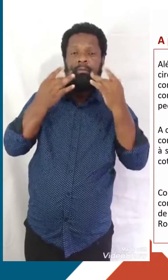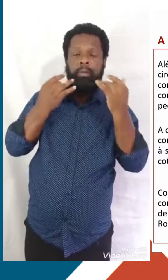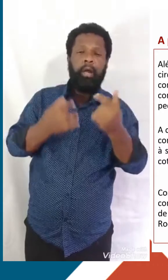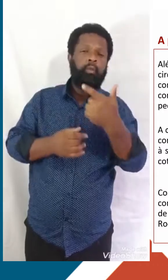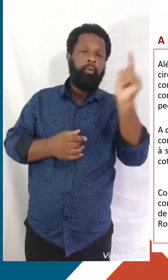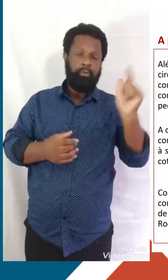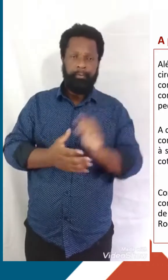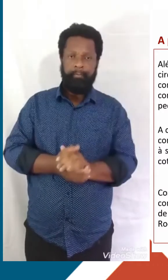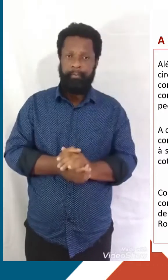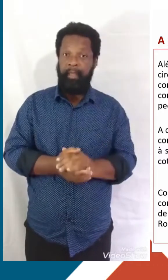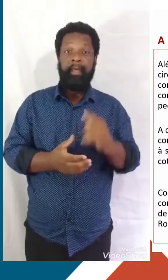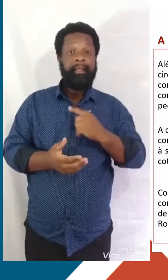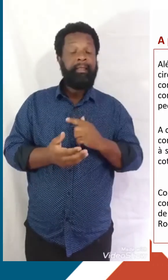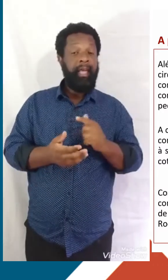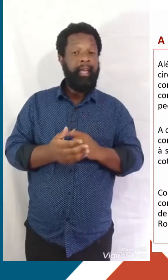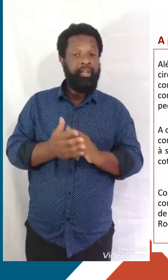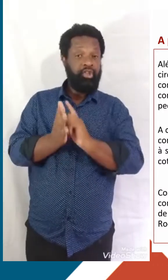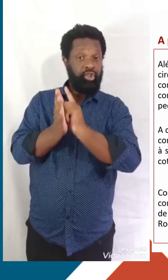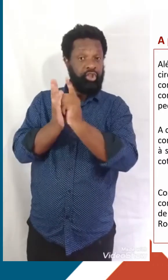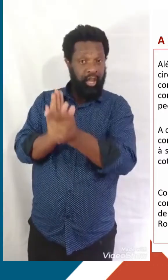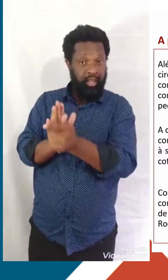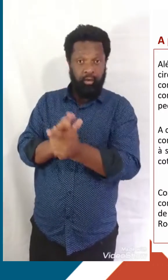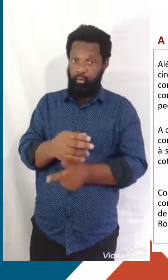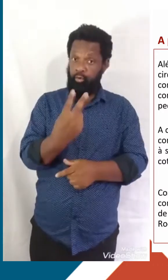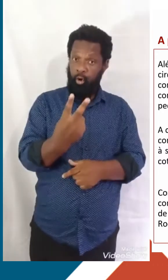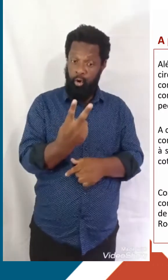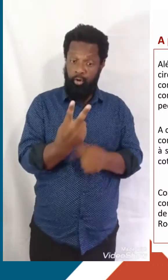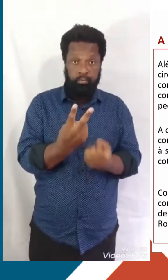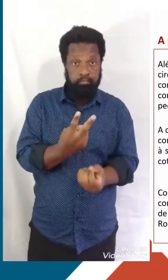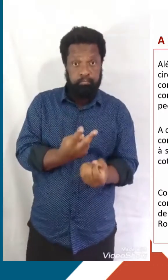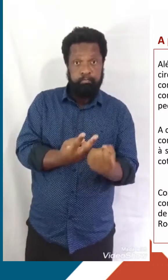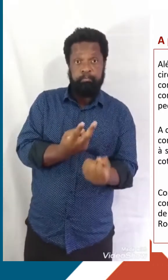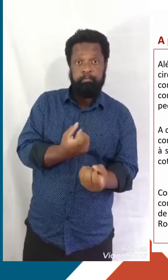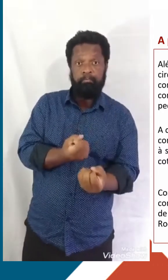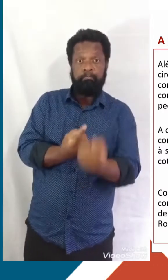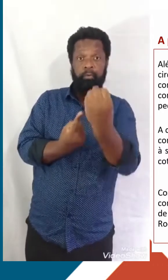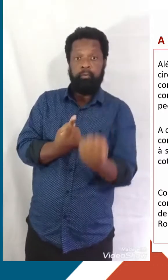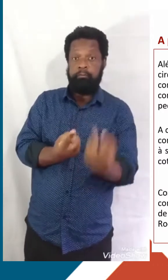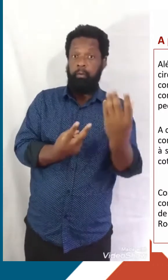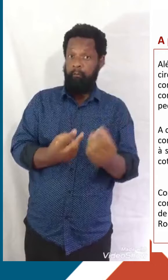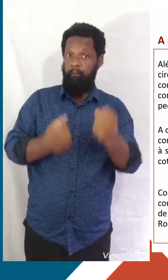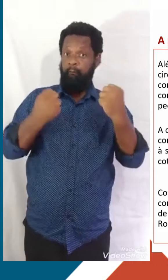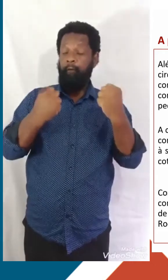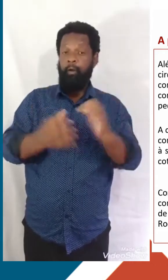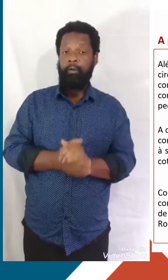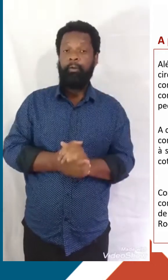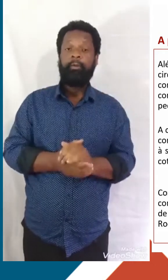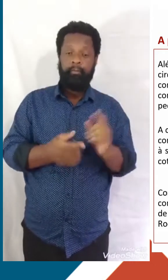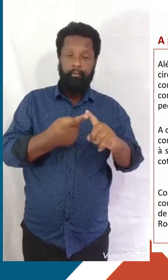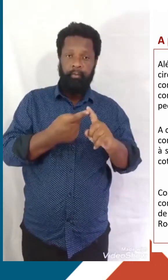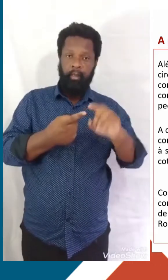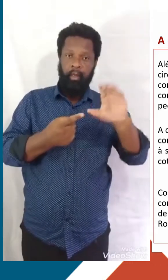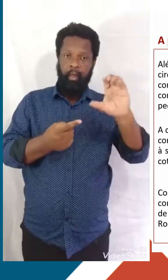Dois gêneros surgem com muita força durante essas duas décadas. São o